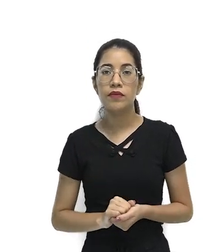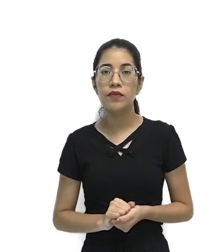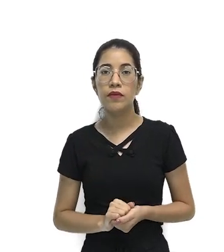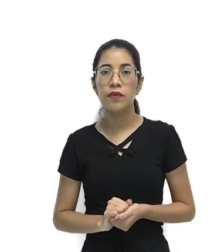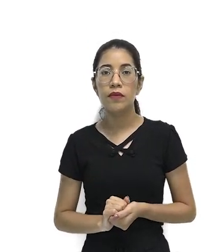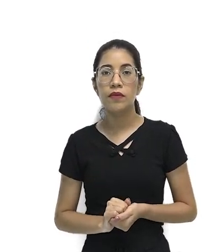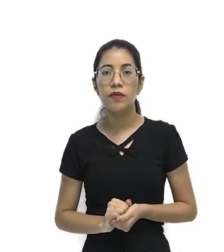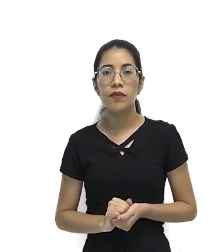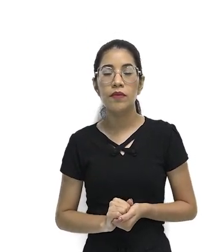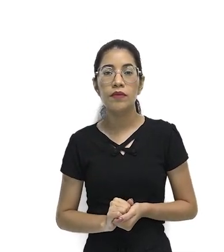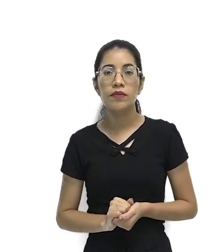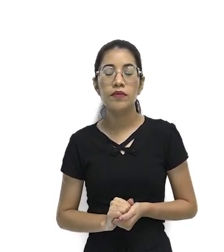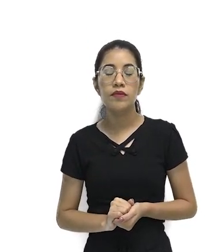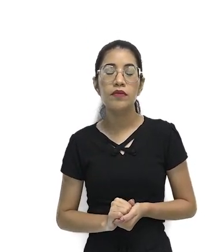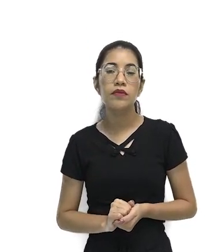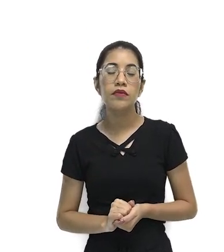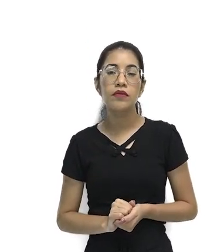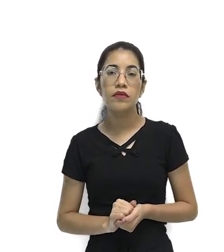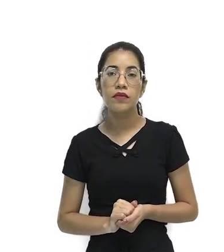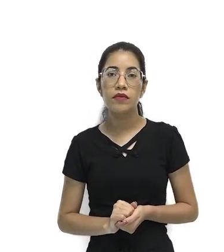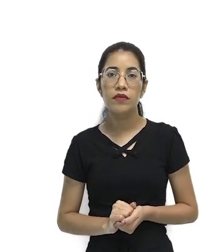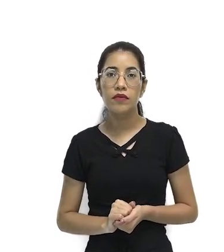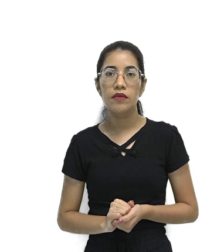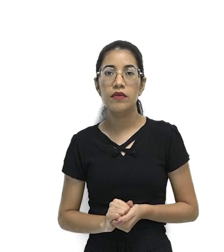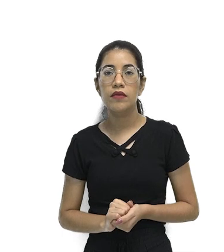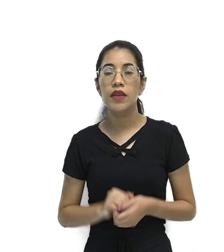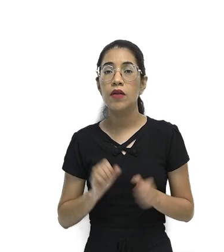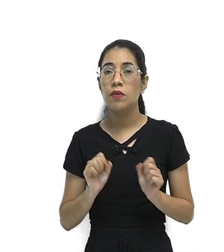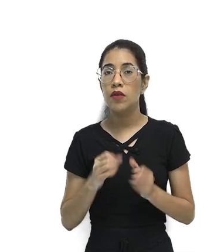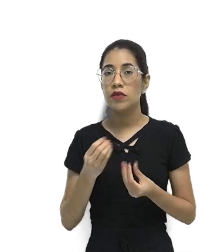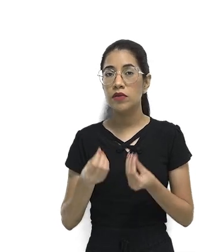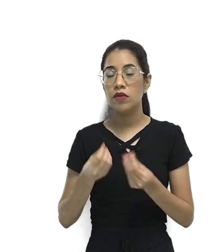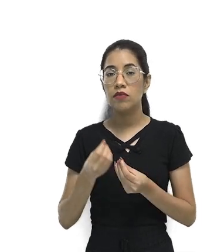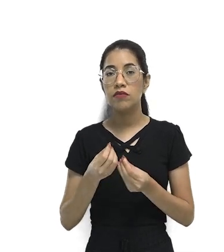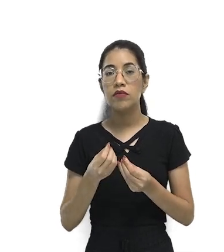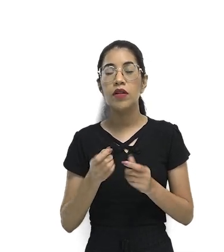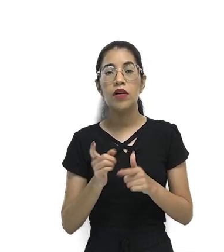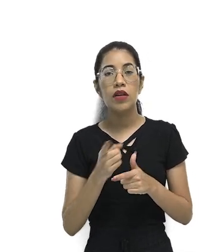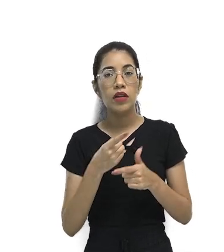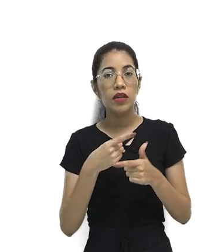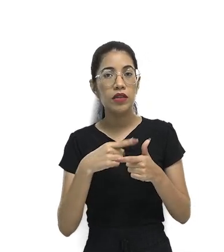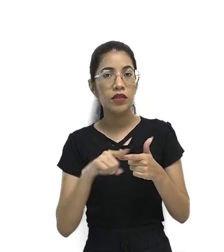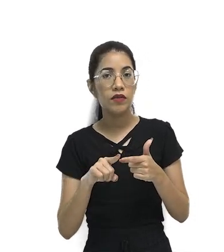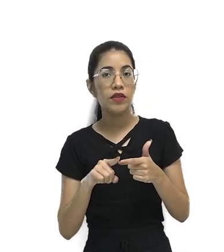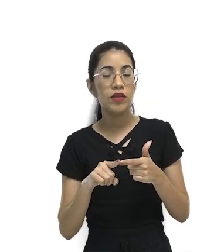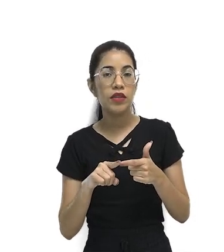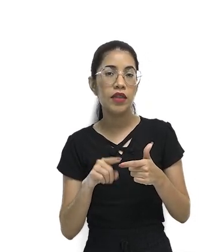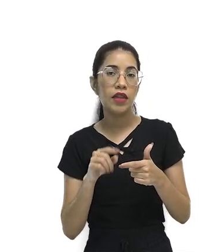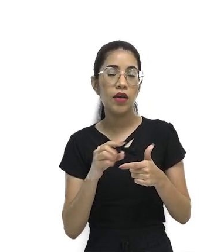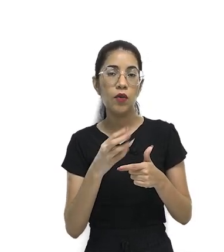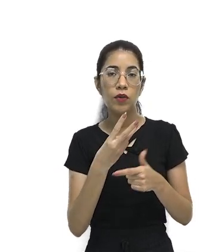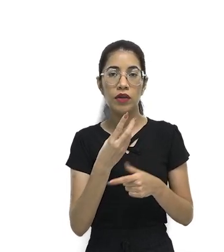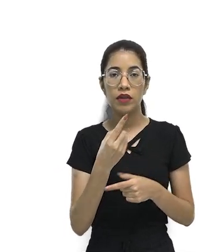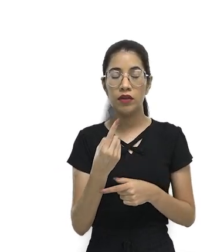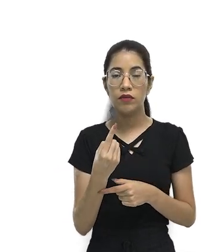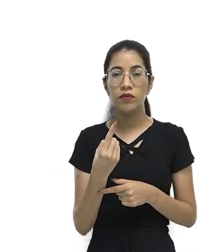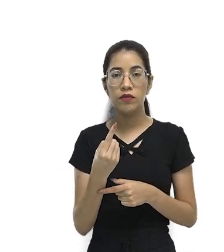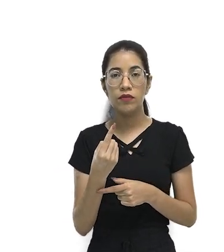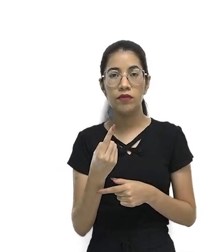para completar aí um mês, tá? Então, o que eu posso fazer? Eu posso dividir, por exemplo, esses 31,